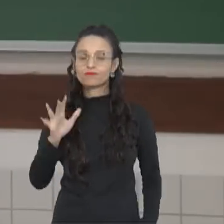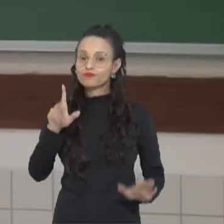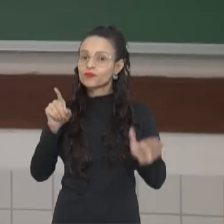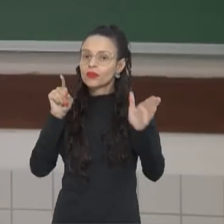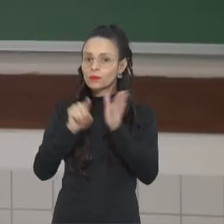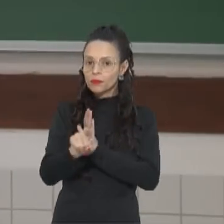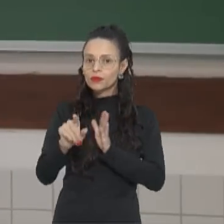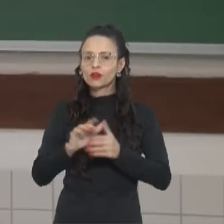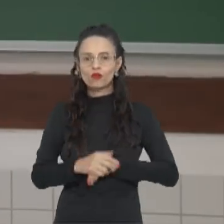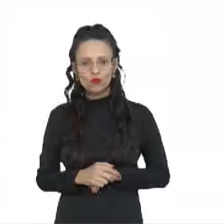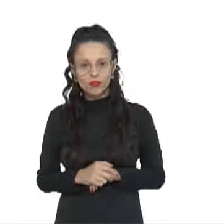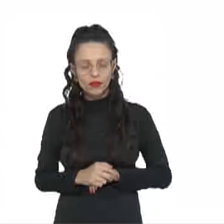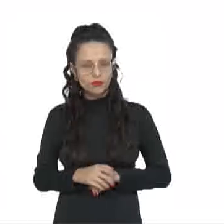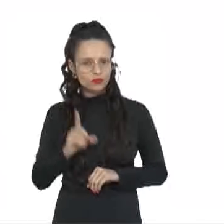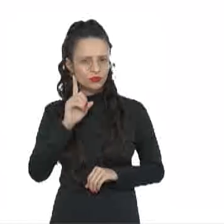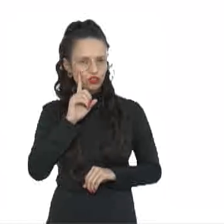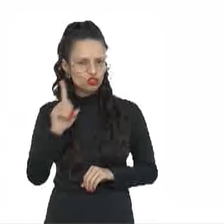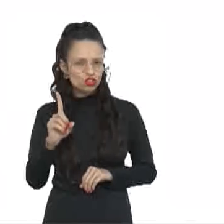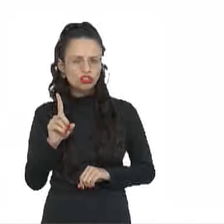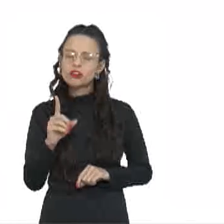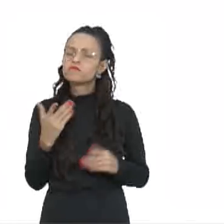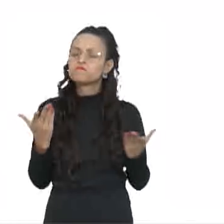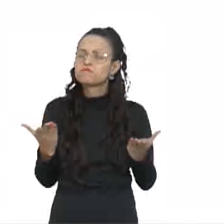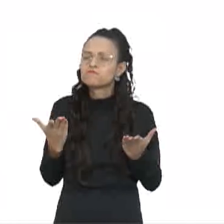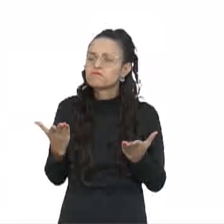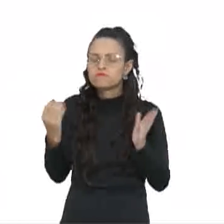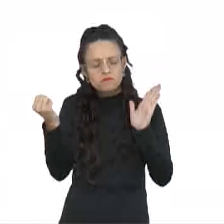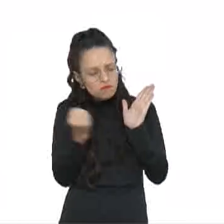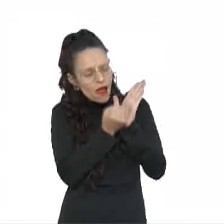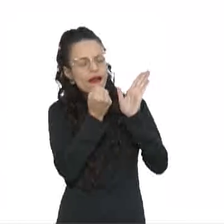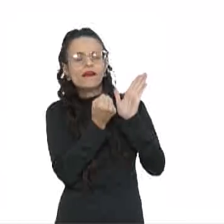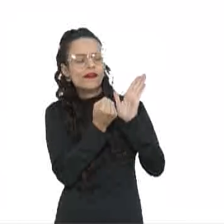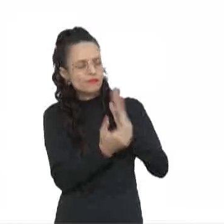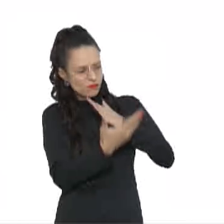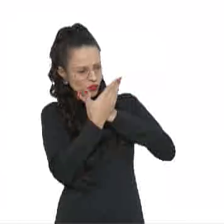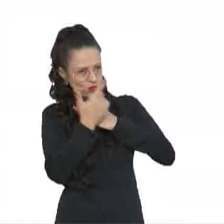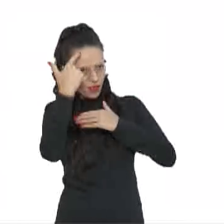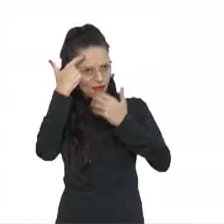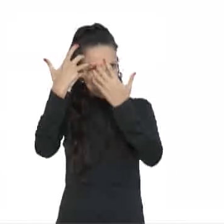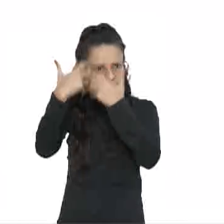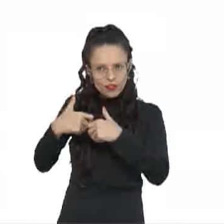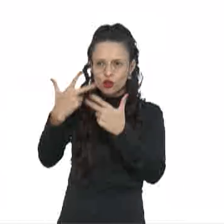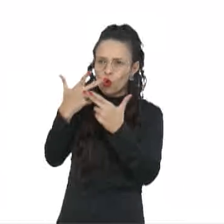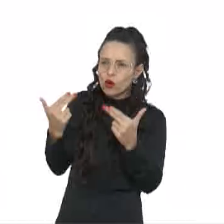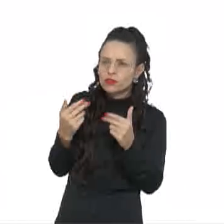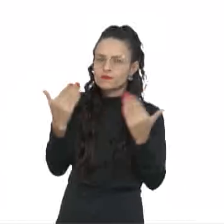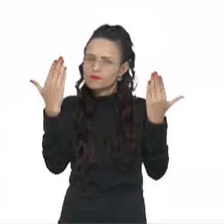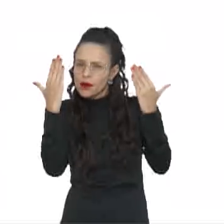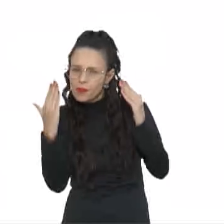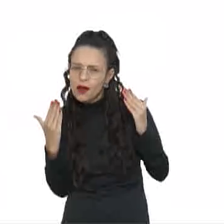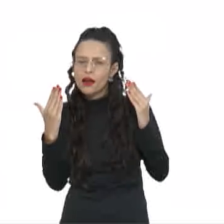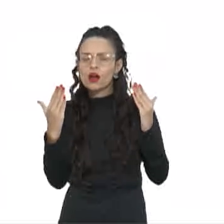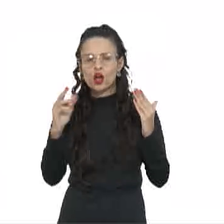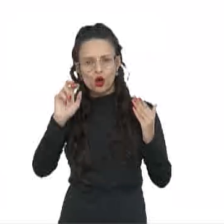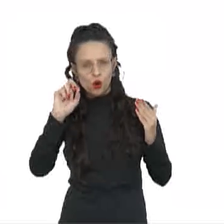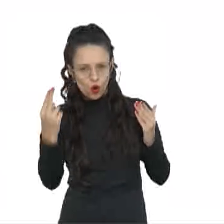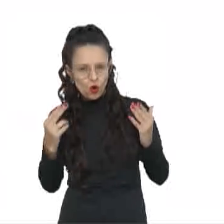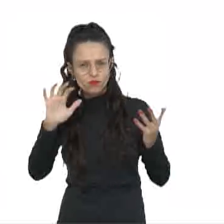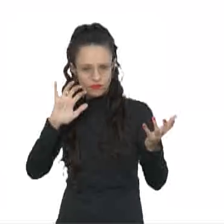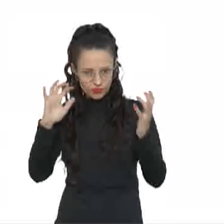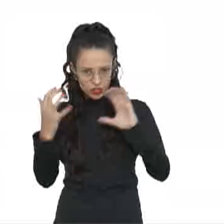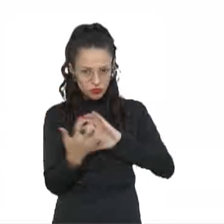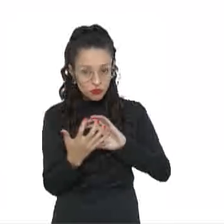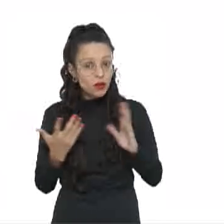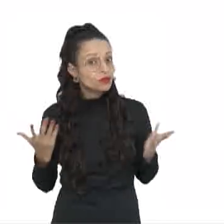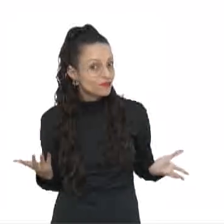pergunta: datas servem para nos fazer refletir sobre algo que precisa ser questionado, revisto ou